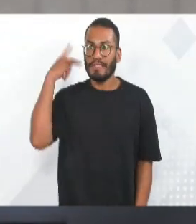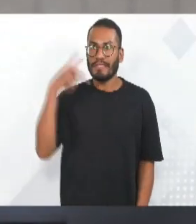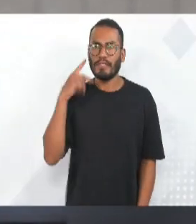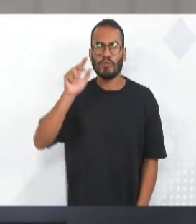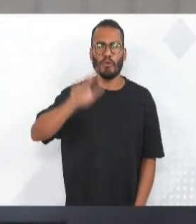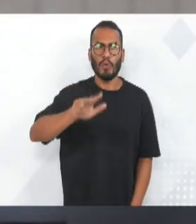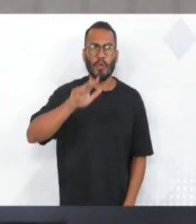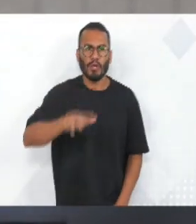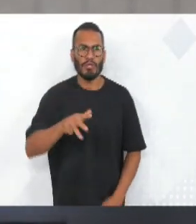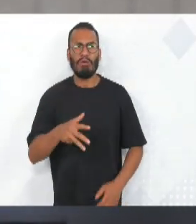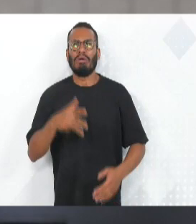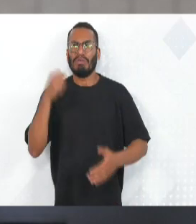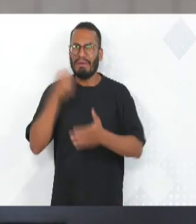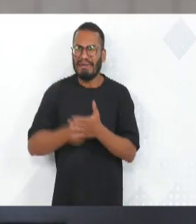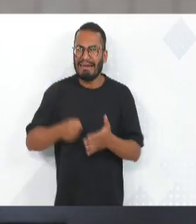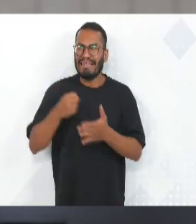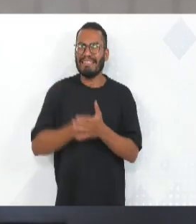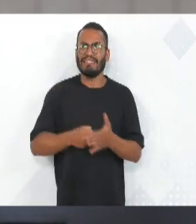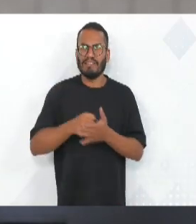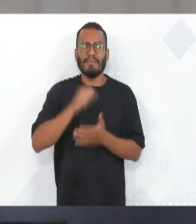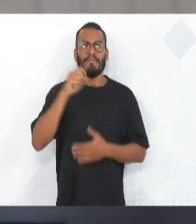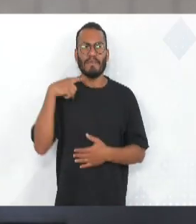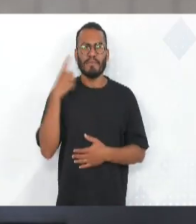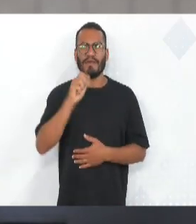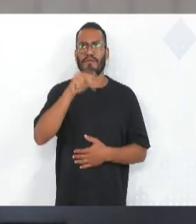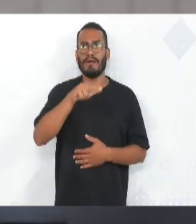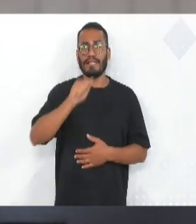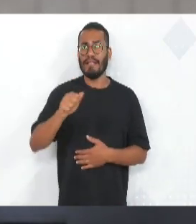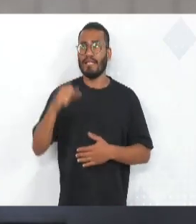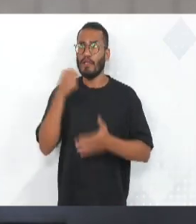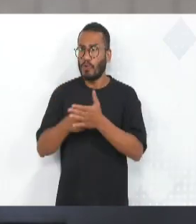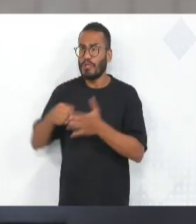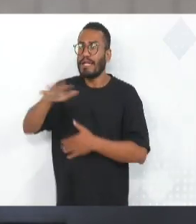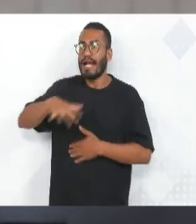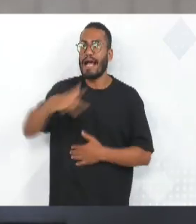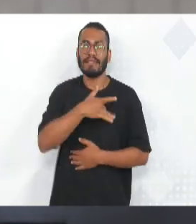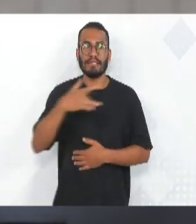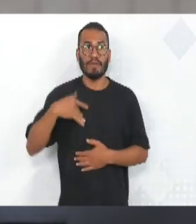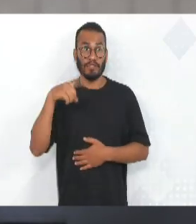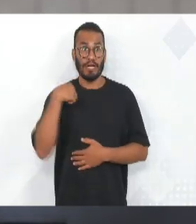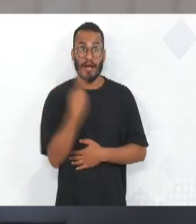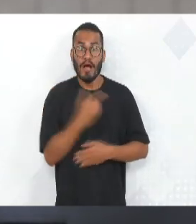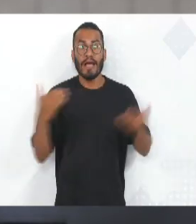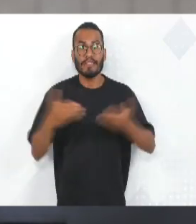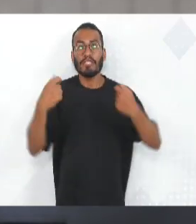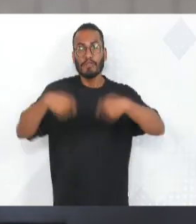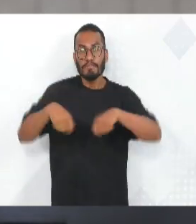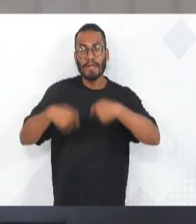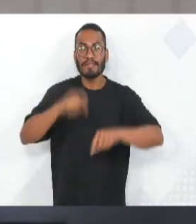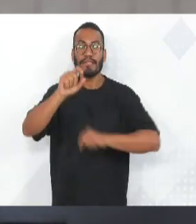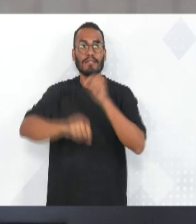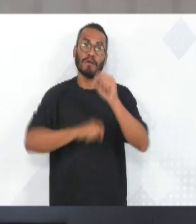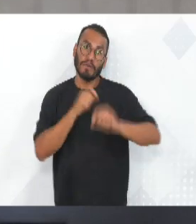também grande da nossa deputada Federal Ana Paula que luta muito pela área da saúde e agora a gente realmente precisa né